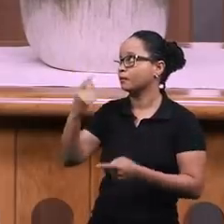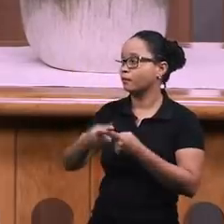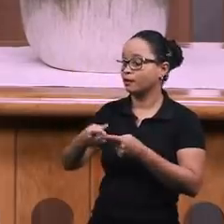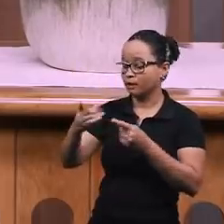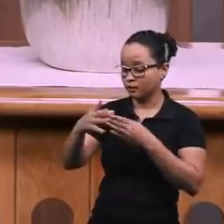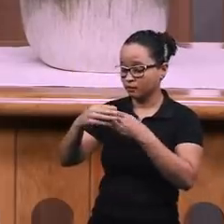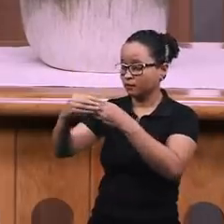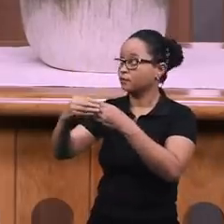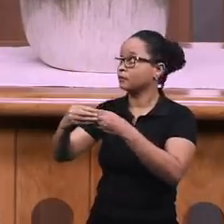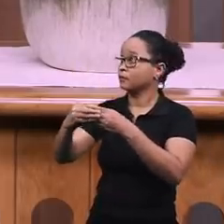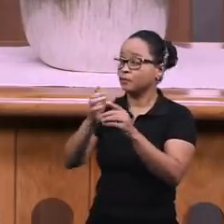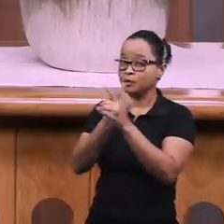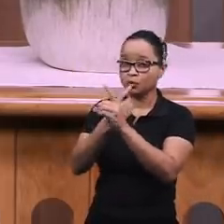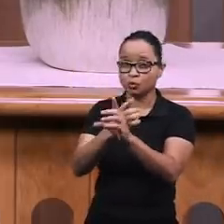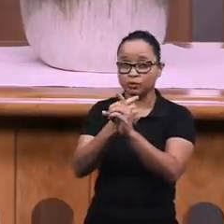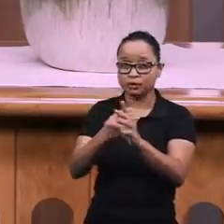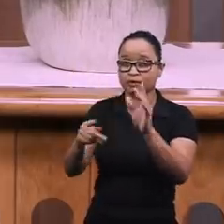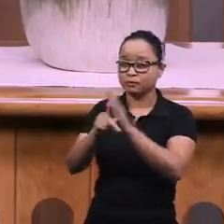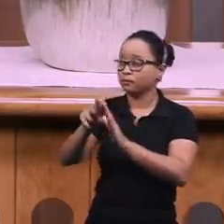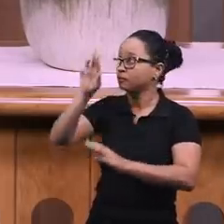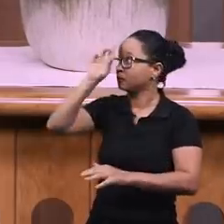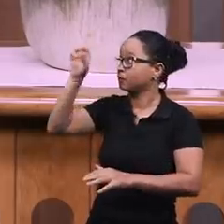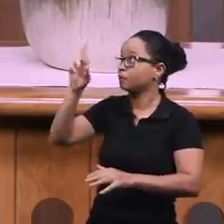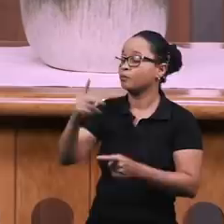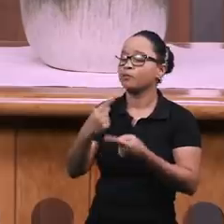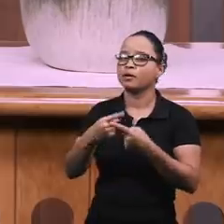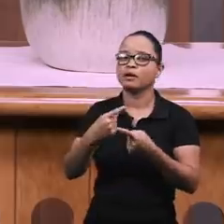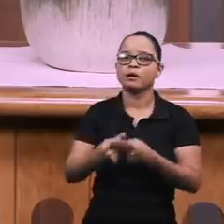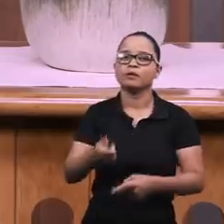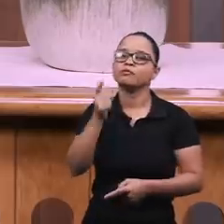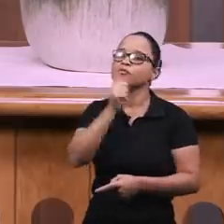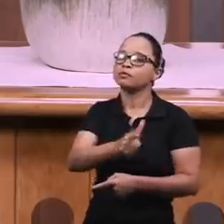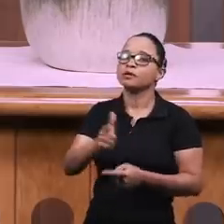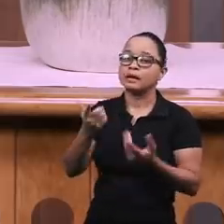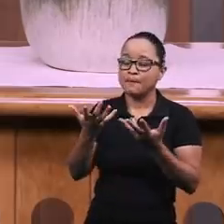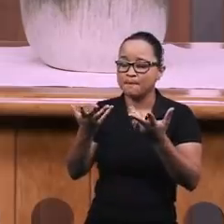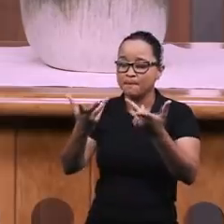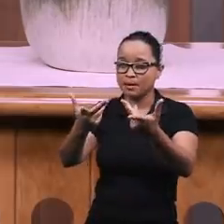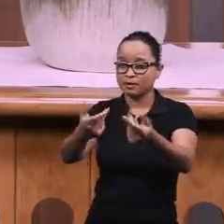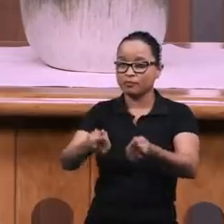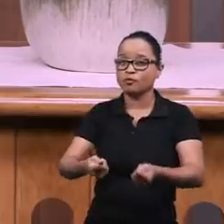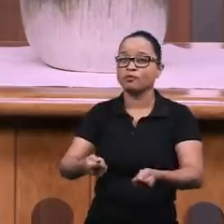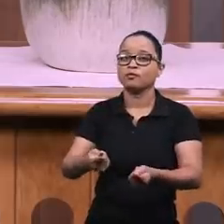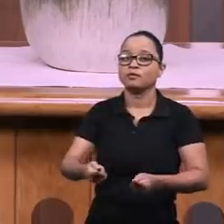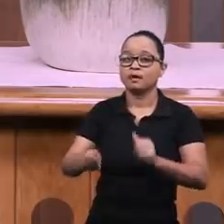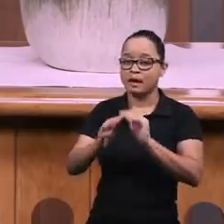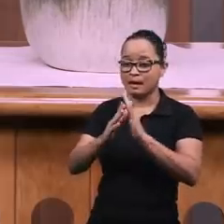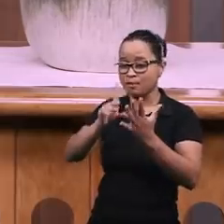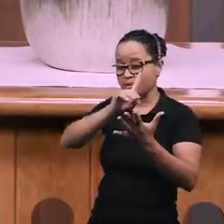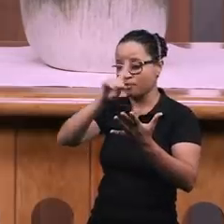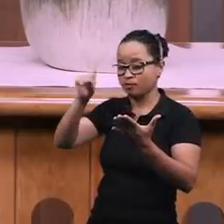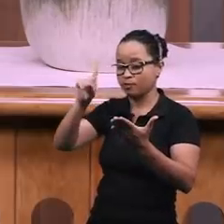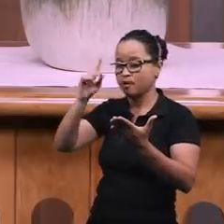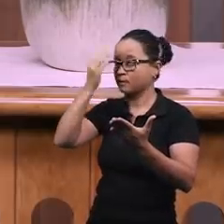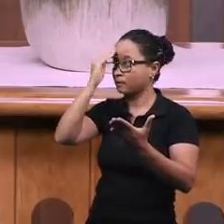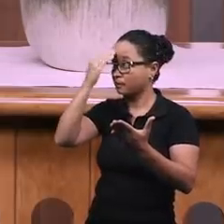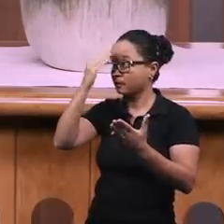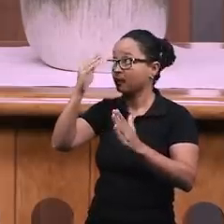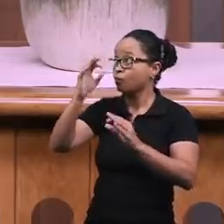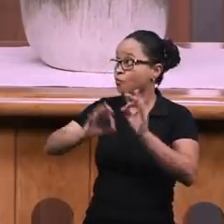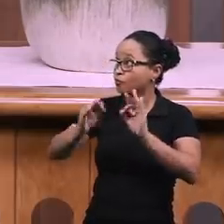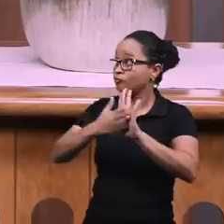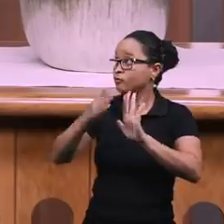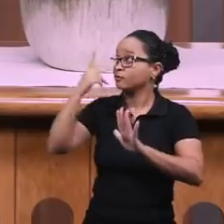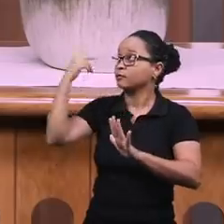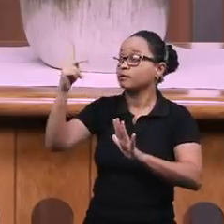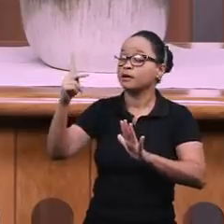pela tua direção pela tua doutrina o meu apelo alcance maravilhoso que a tua palavra nos dá daquilo que o teu